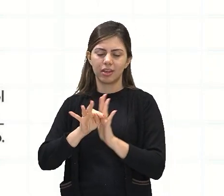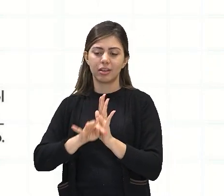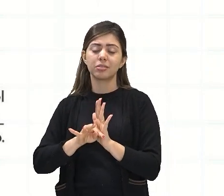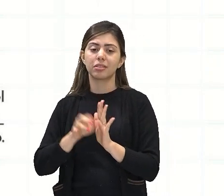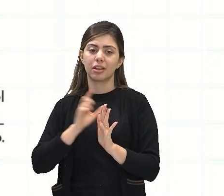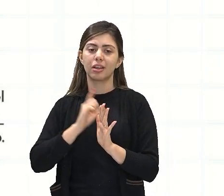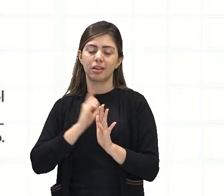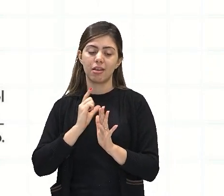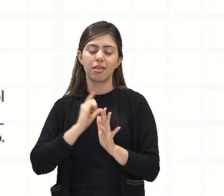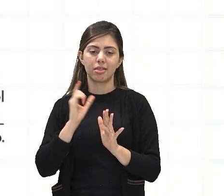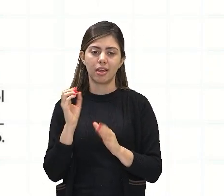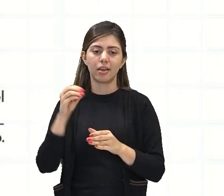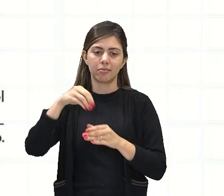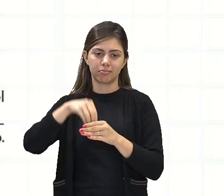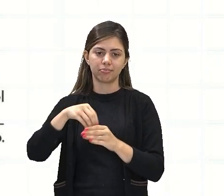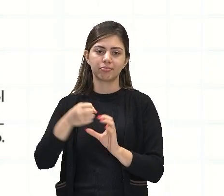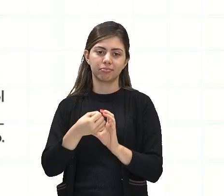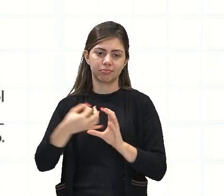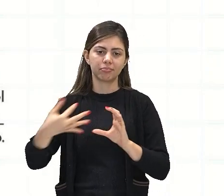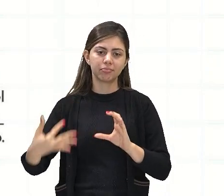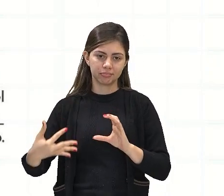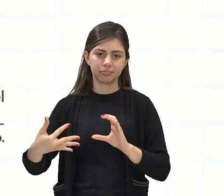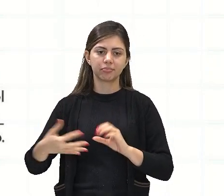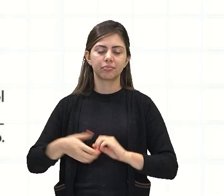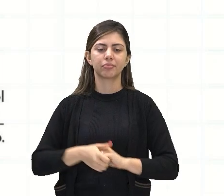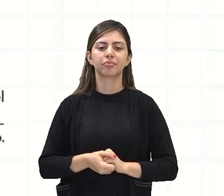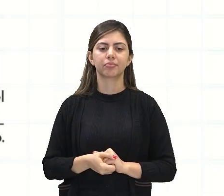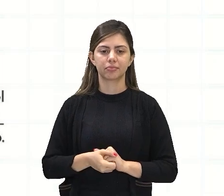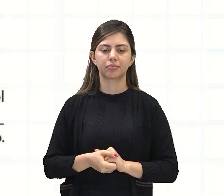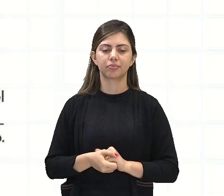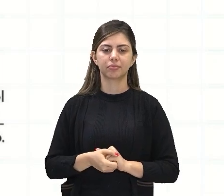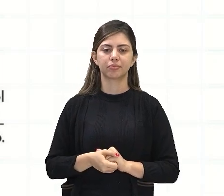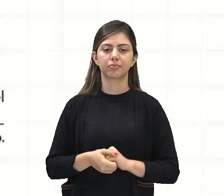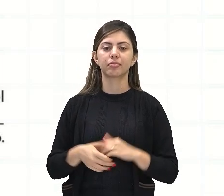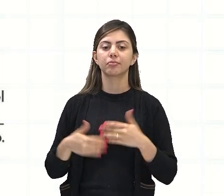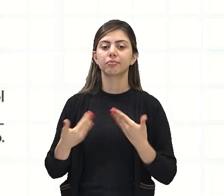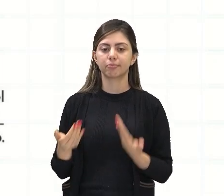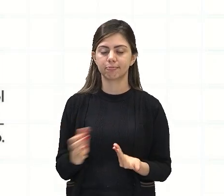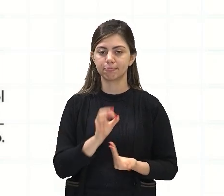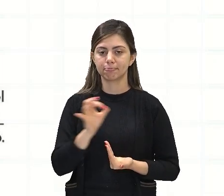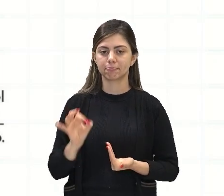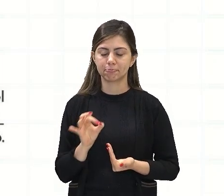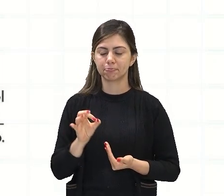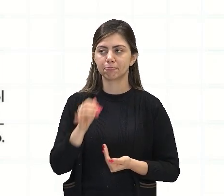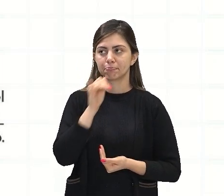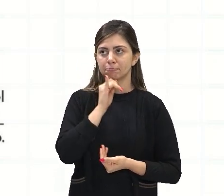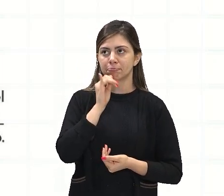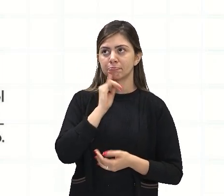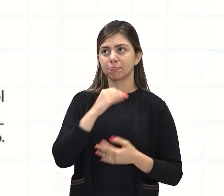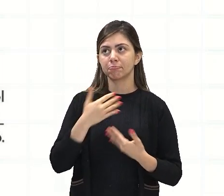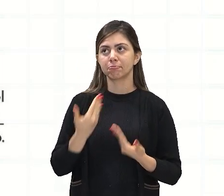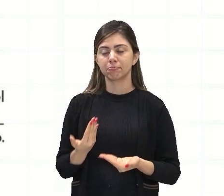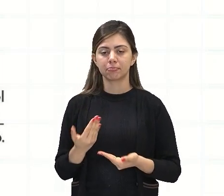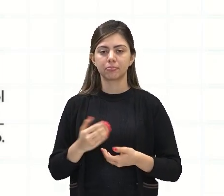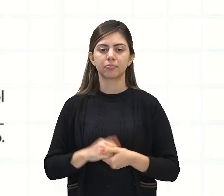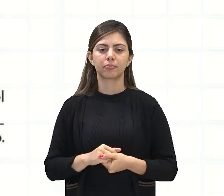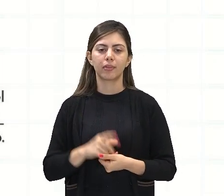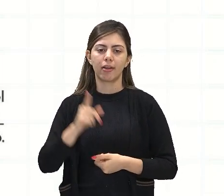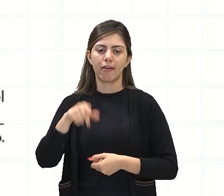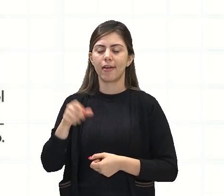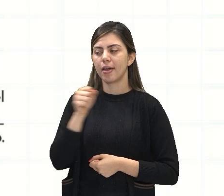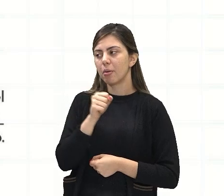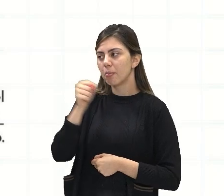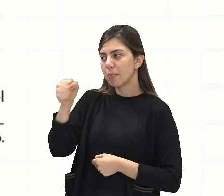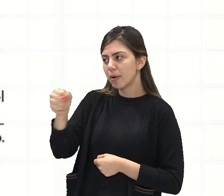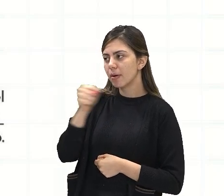enquadram nesse tipo jornalístico interpretativo, né? Por exemplo, a